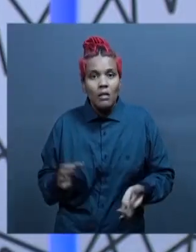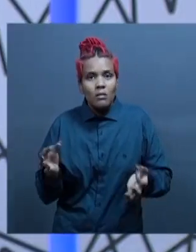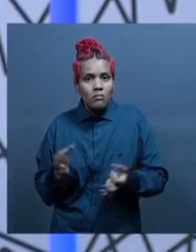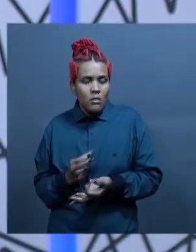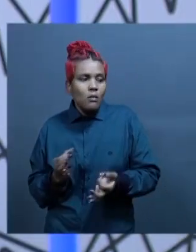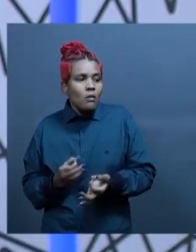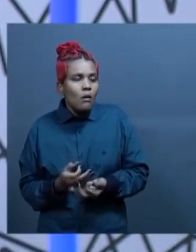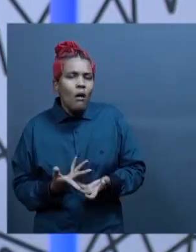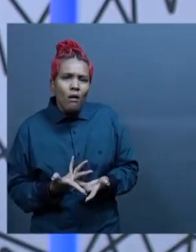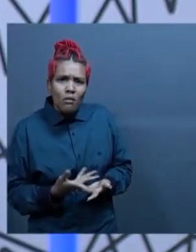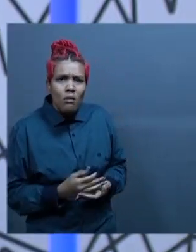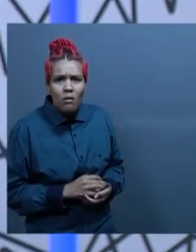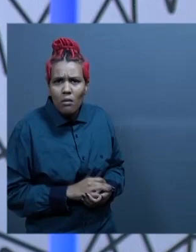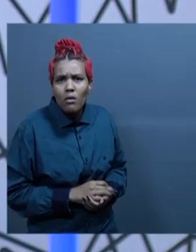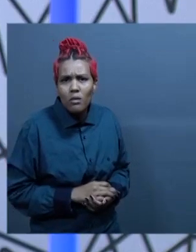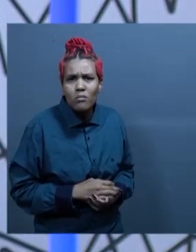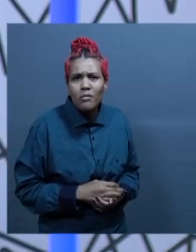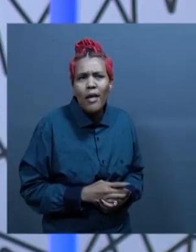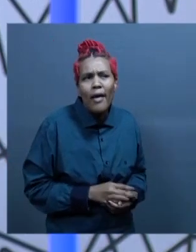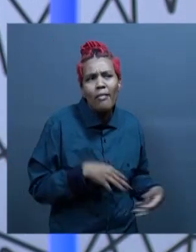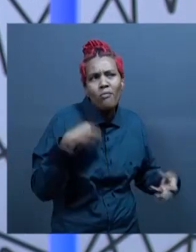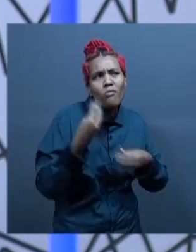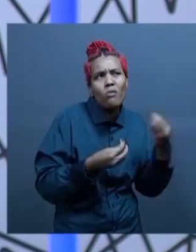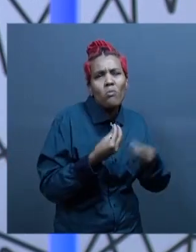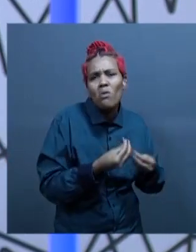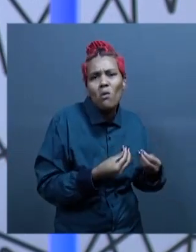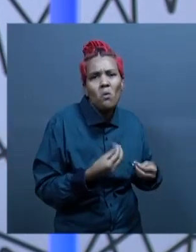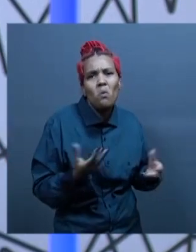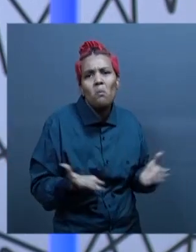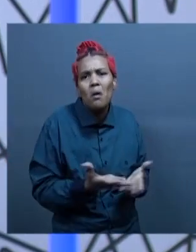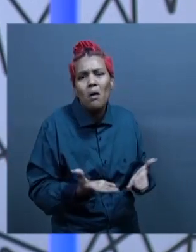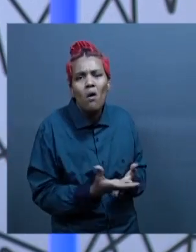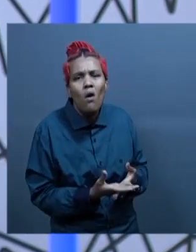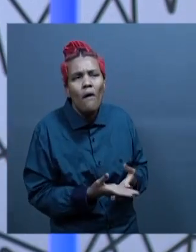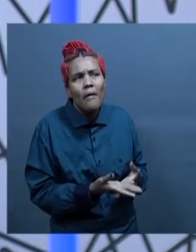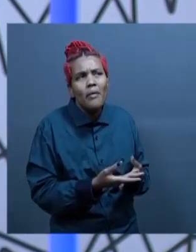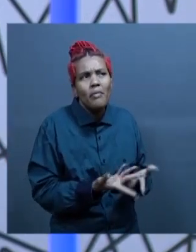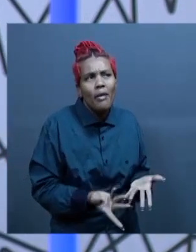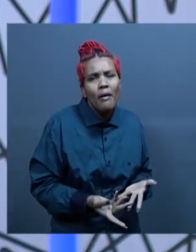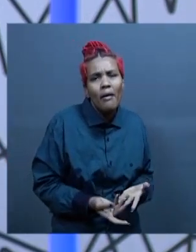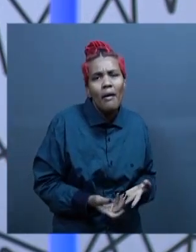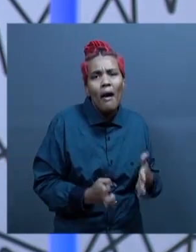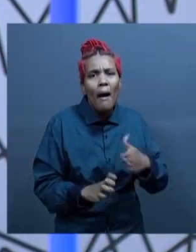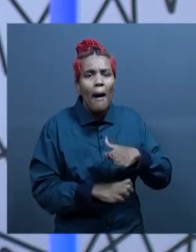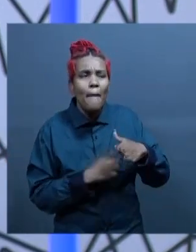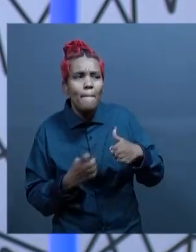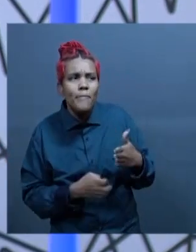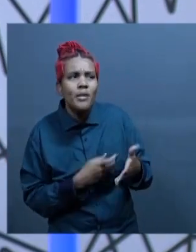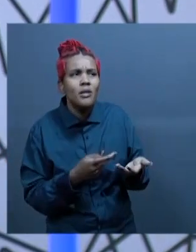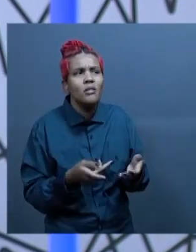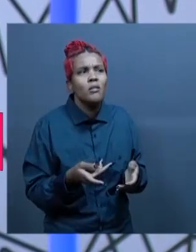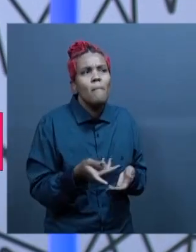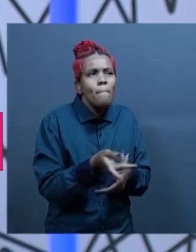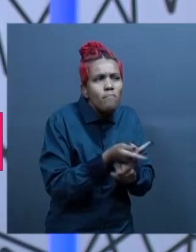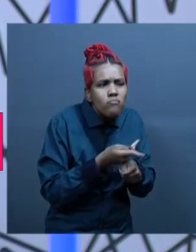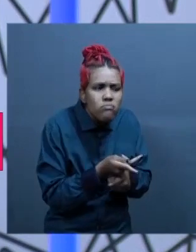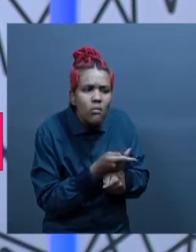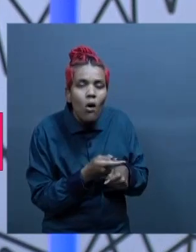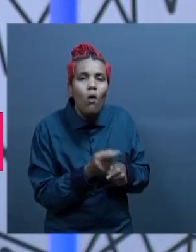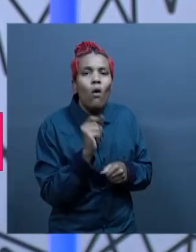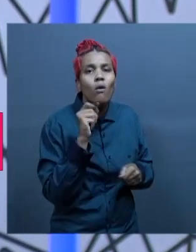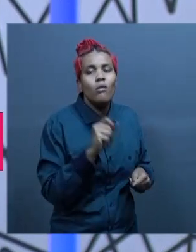da formatação médias empresas que antes é procurado assim as viabilizam a missão os valores das empresas